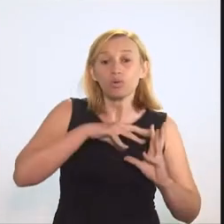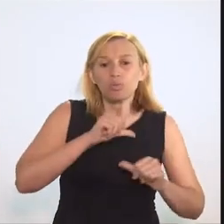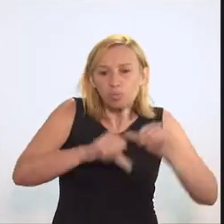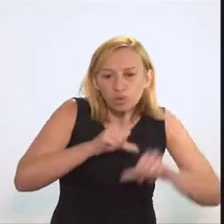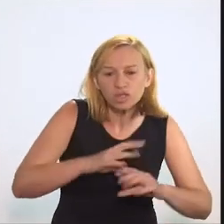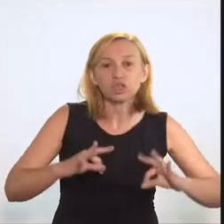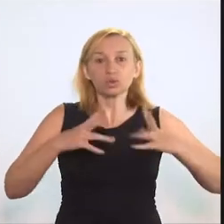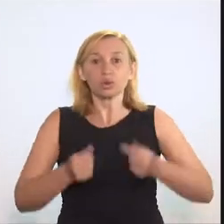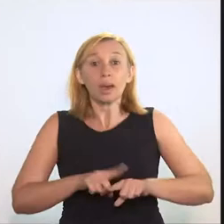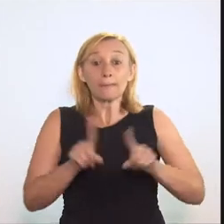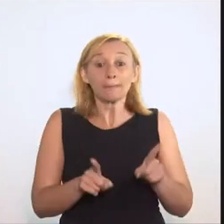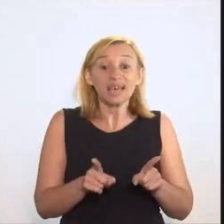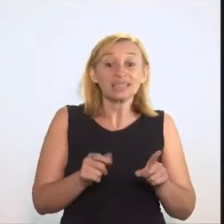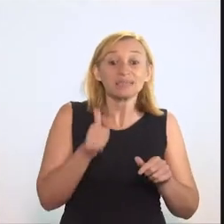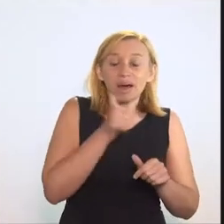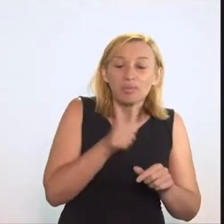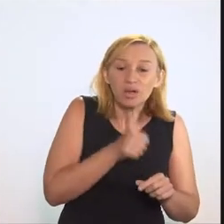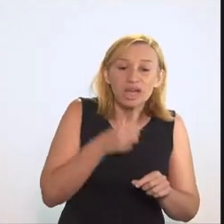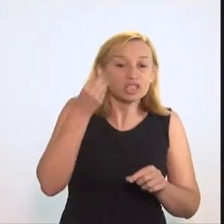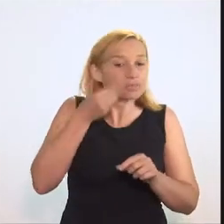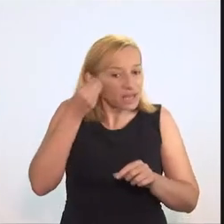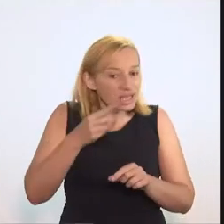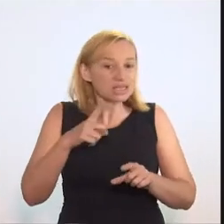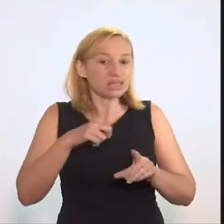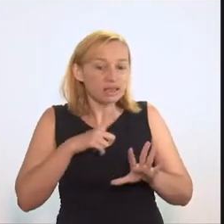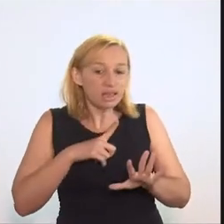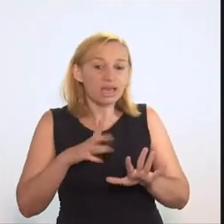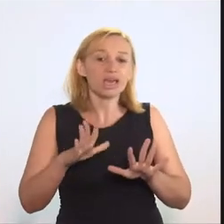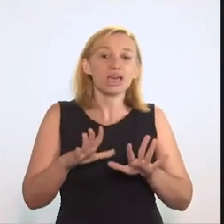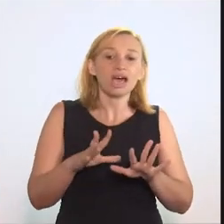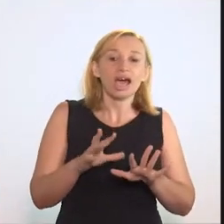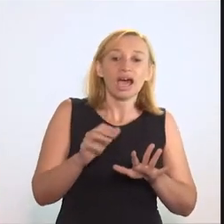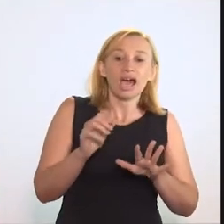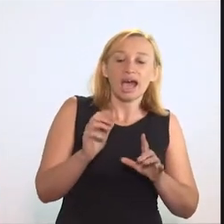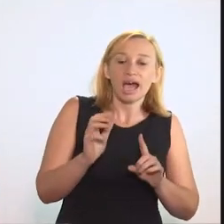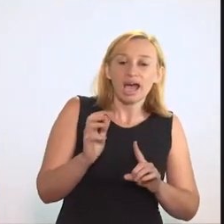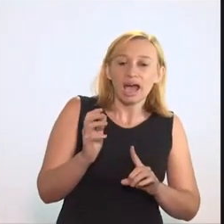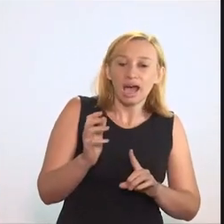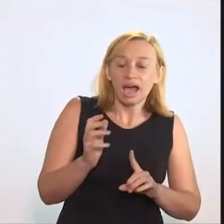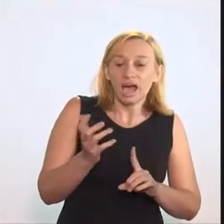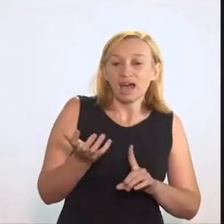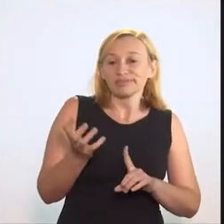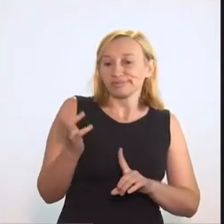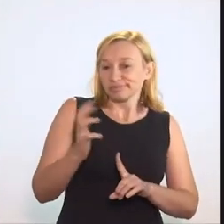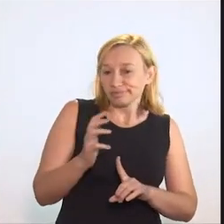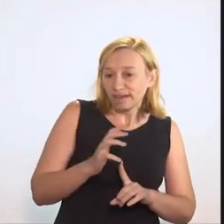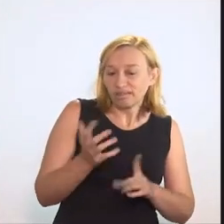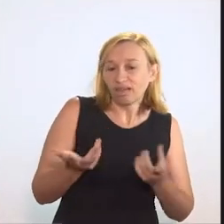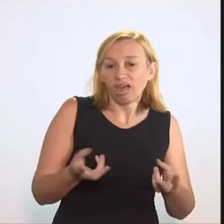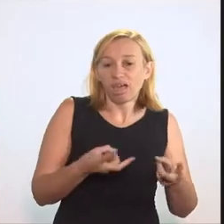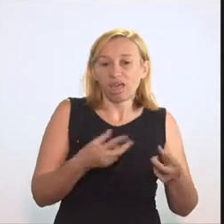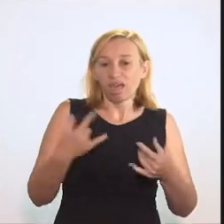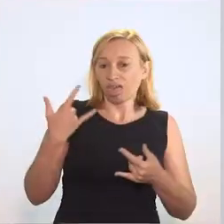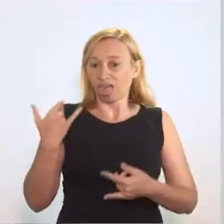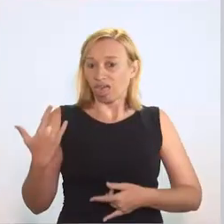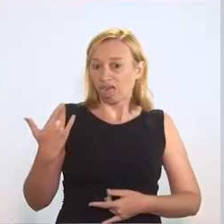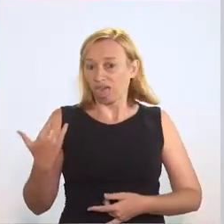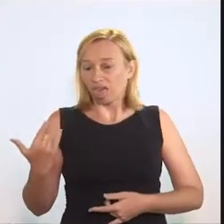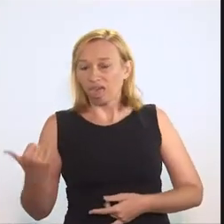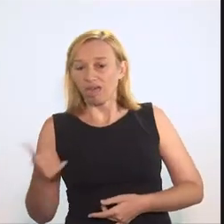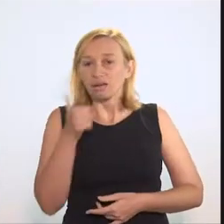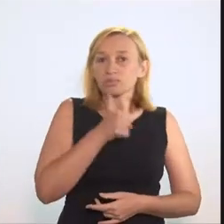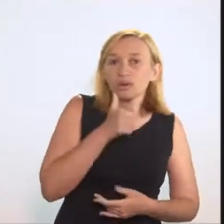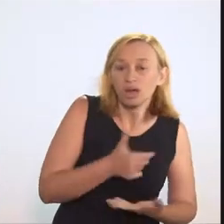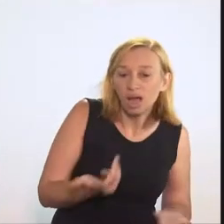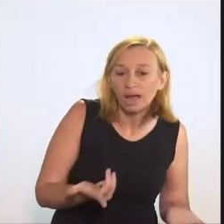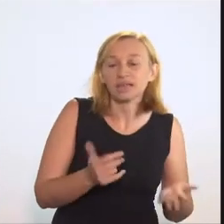tudo. Mas cada mulher, de fato, vai vivenciar seja a questão do assédio, porque eu acho que é a realidade de muitas mulheres, tanto sexual como moral, como também